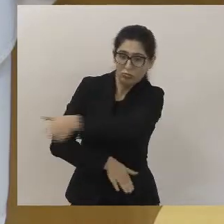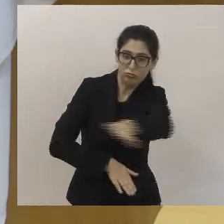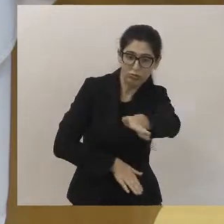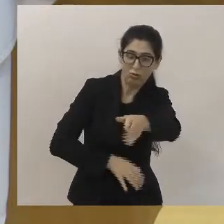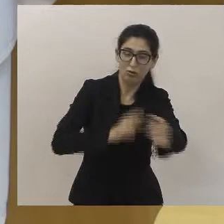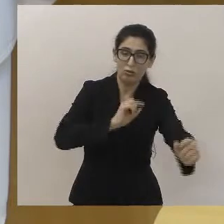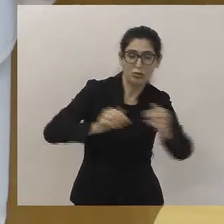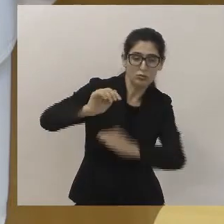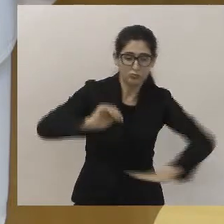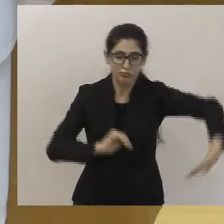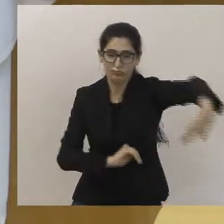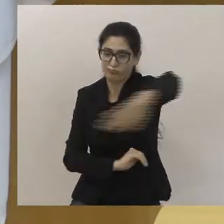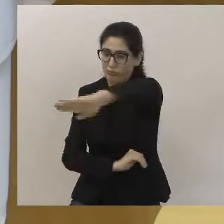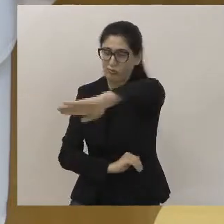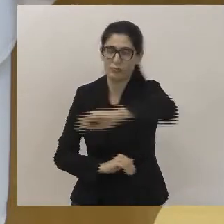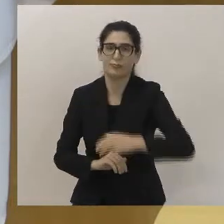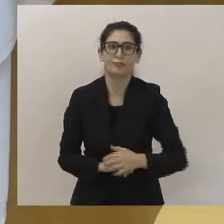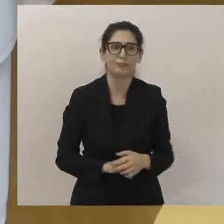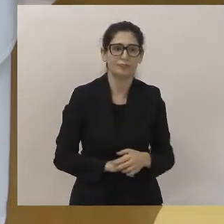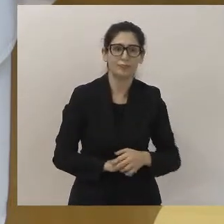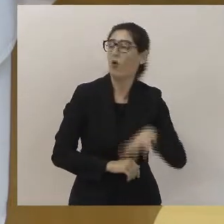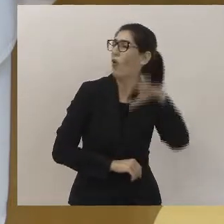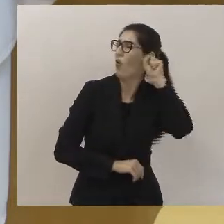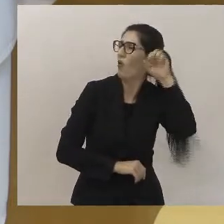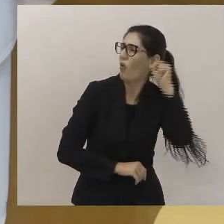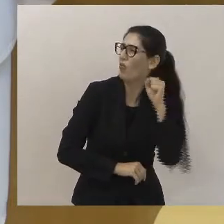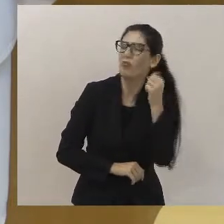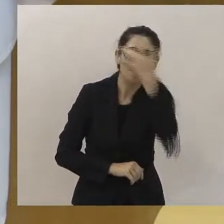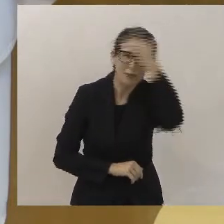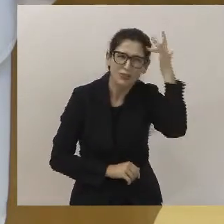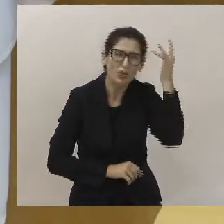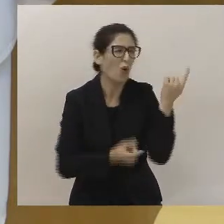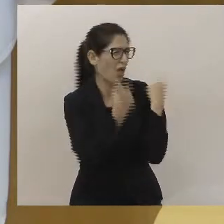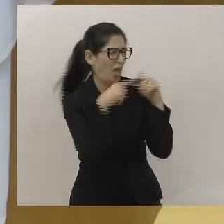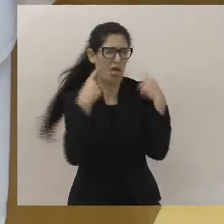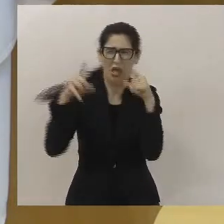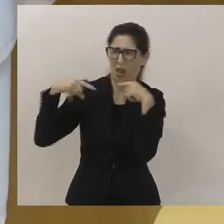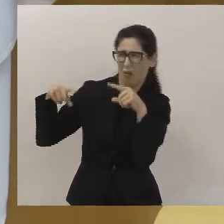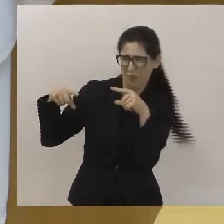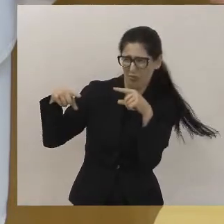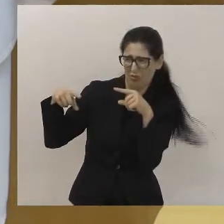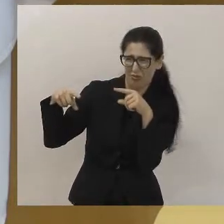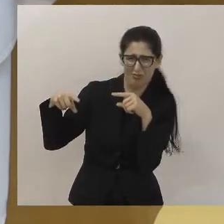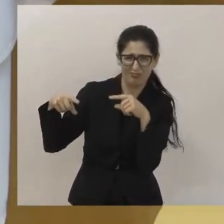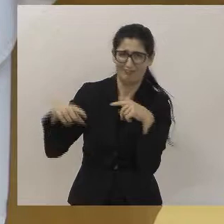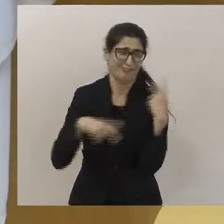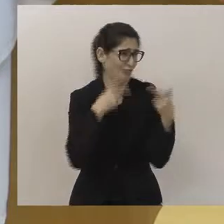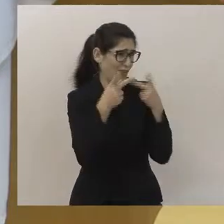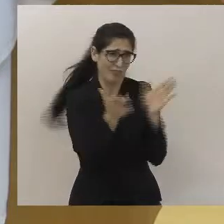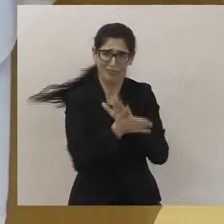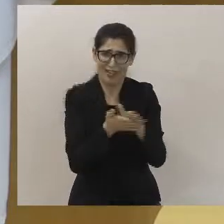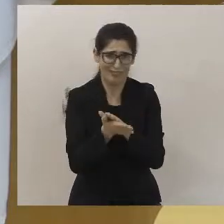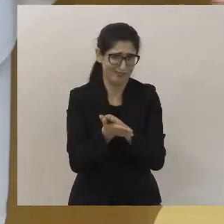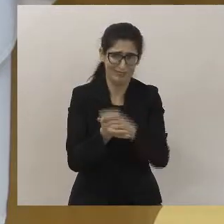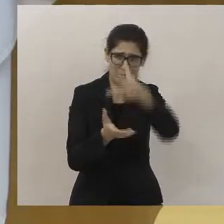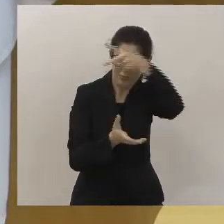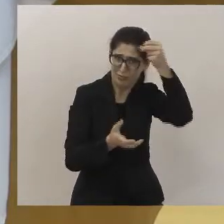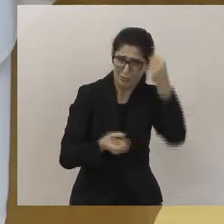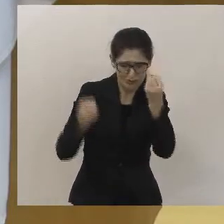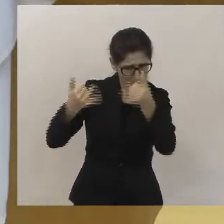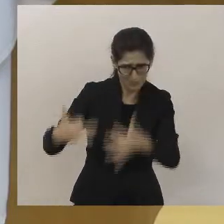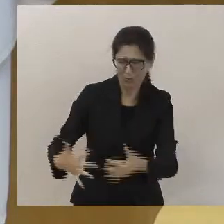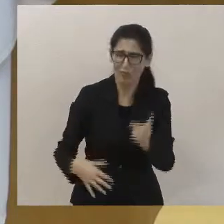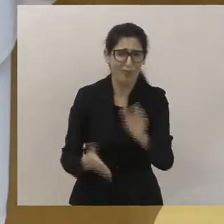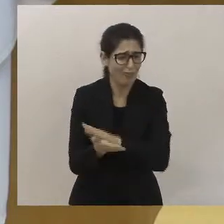ouvidos eles por todos reclamaram da inversão e sem justificativa nenhuma não a